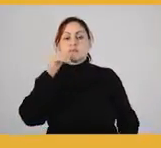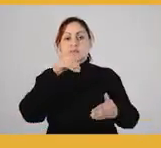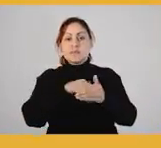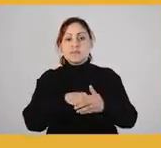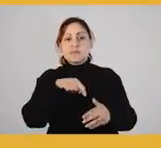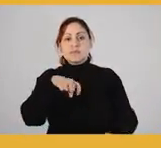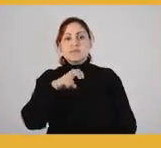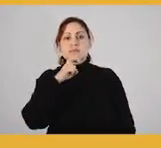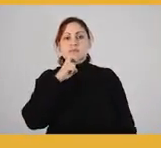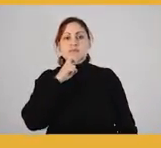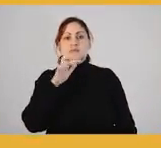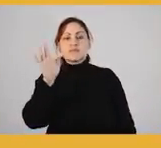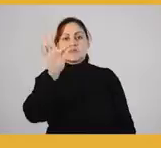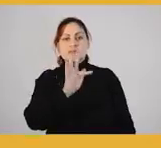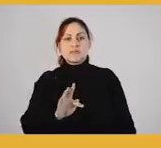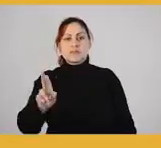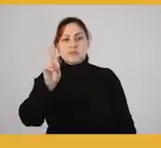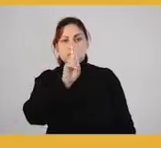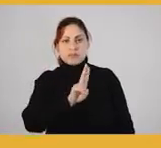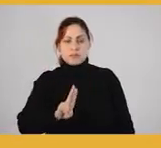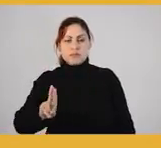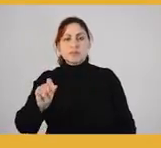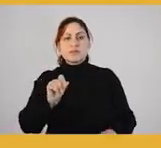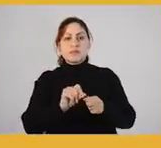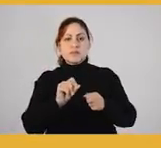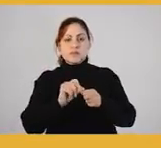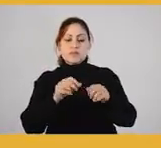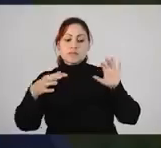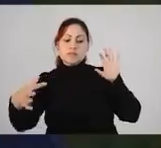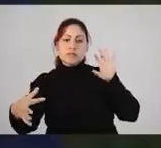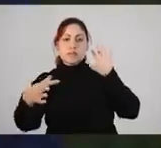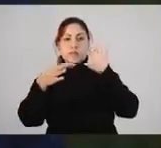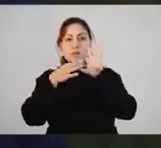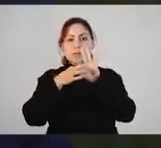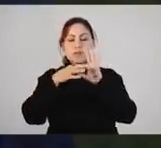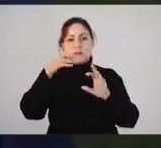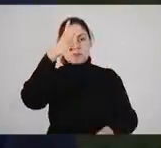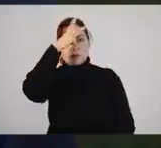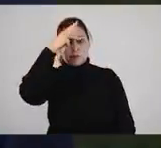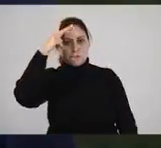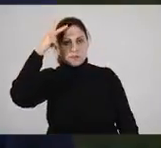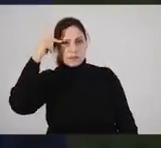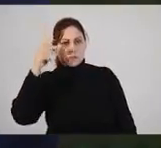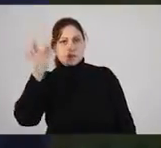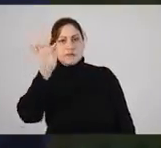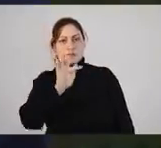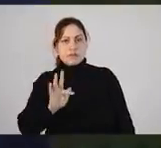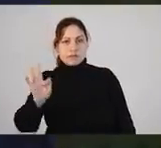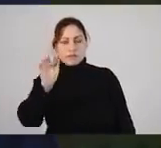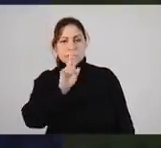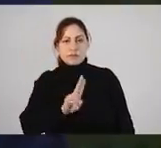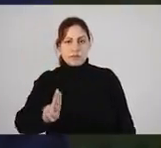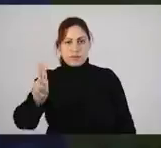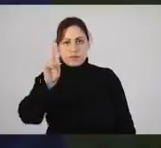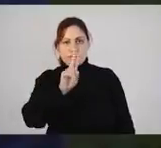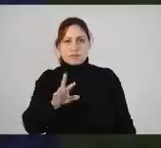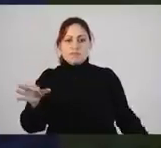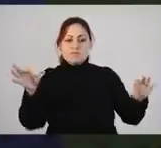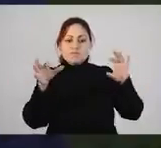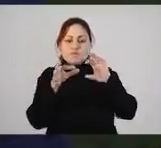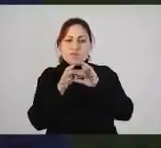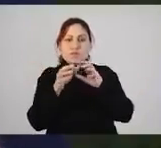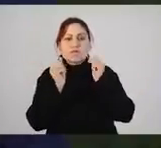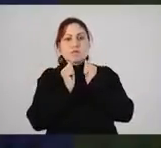em nossas universidades para aplicar na gestão pública. Vou modernizar a administração pública em nossa